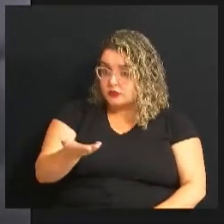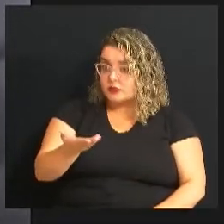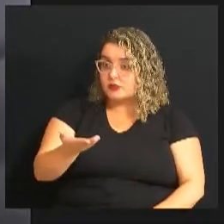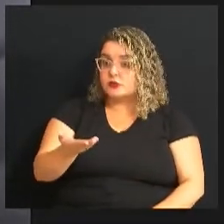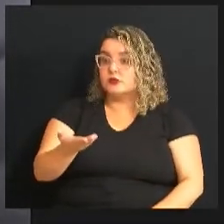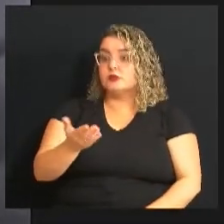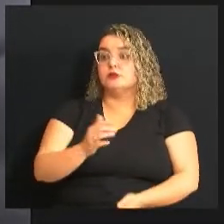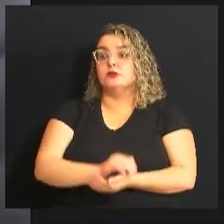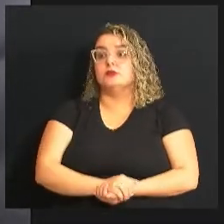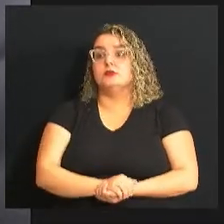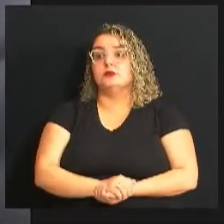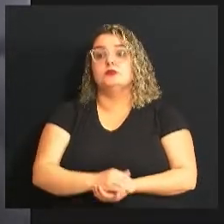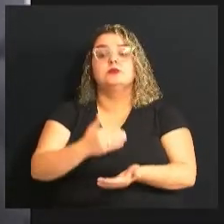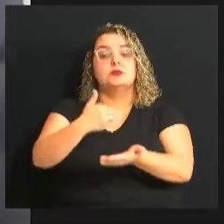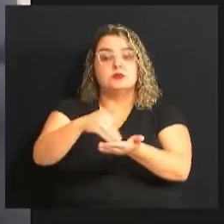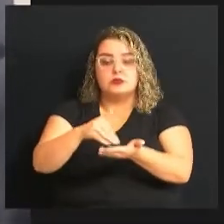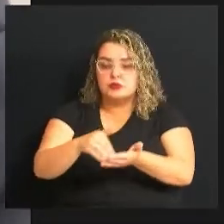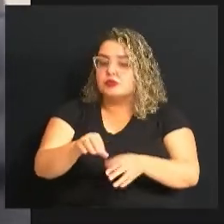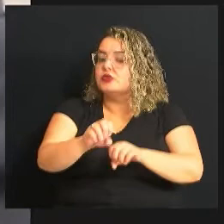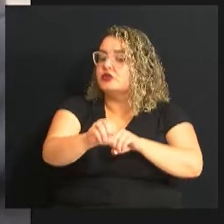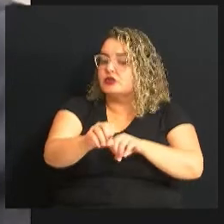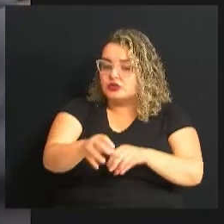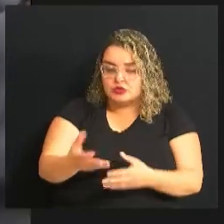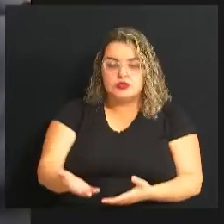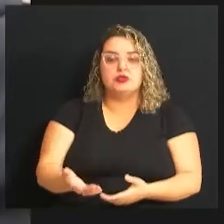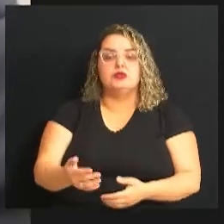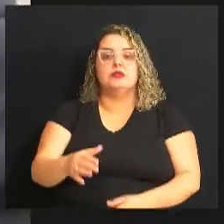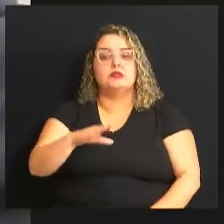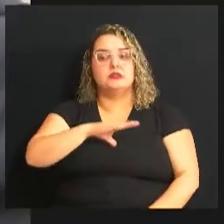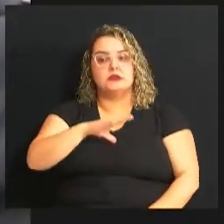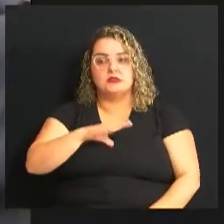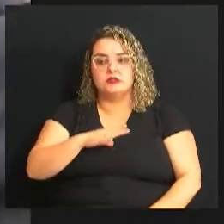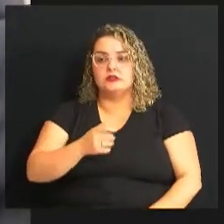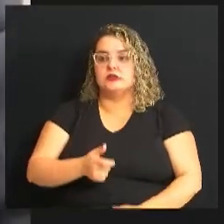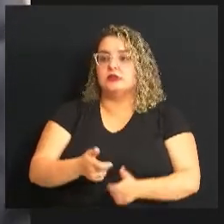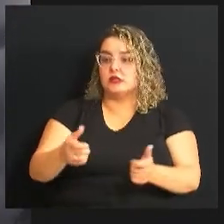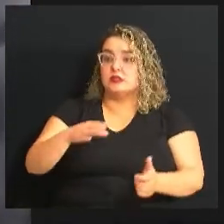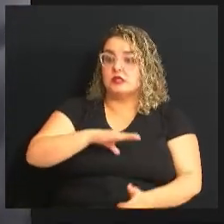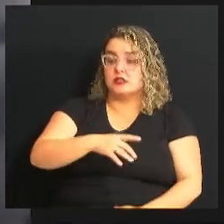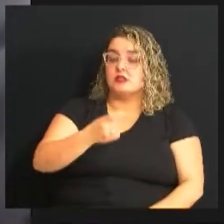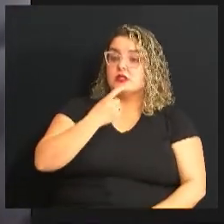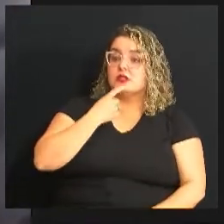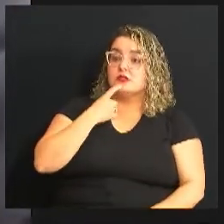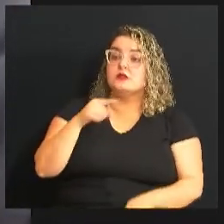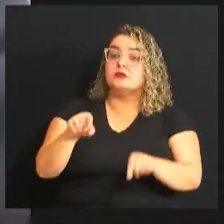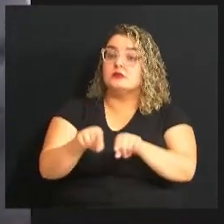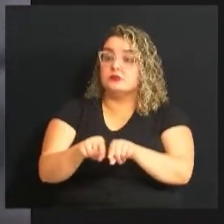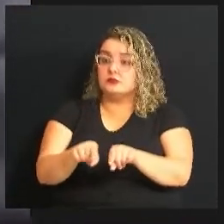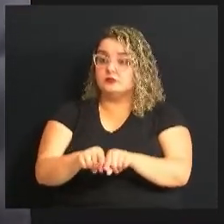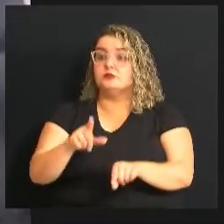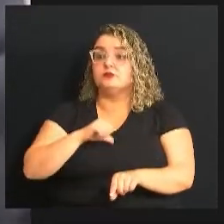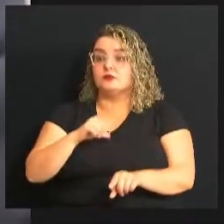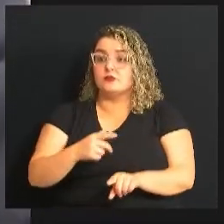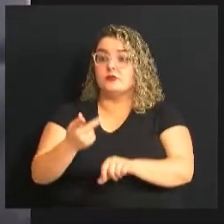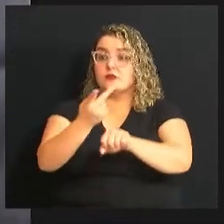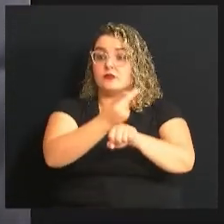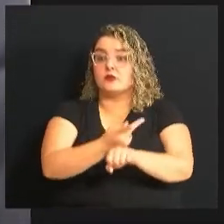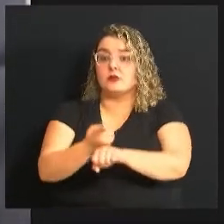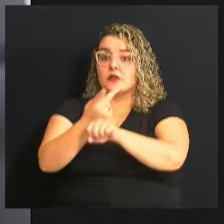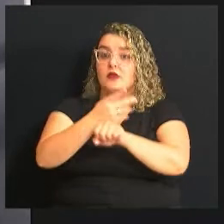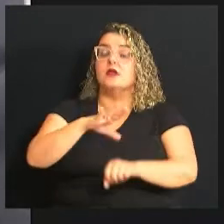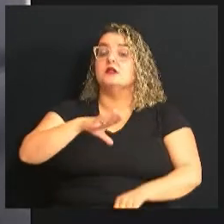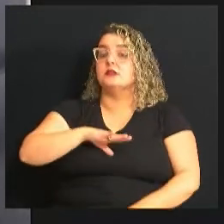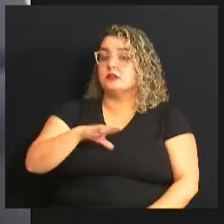secretário de Educação dos municípios aí da Grande Campinas, porque também nós temos um prêmio para a cidade.